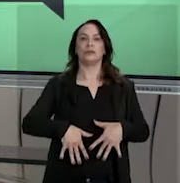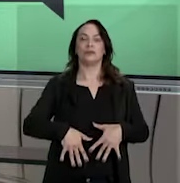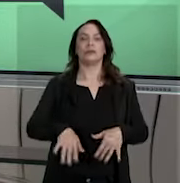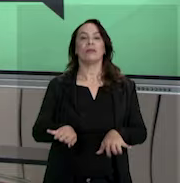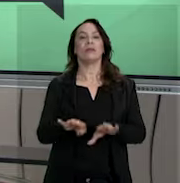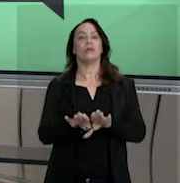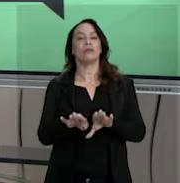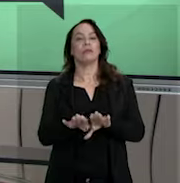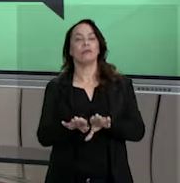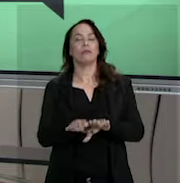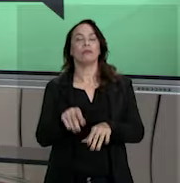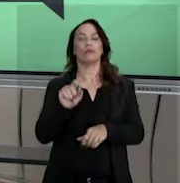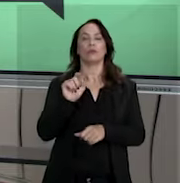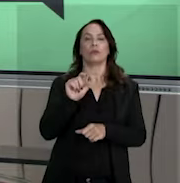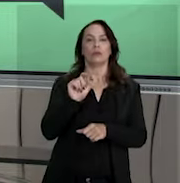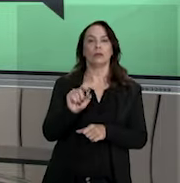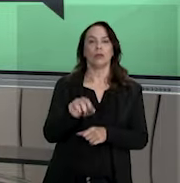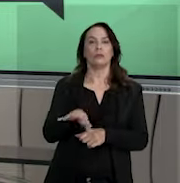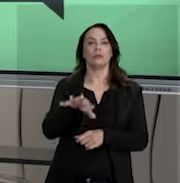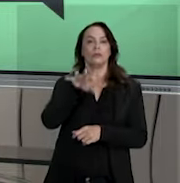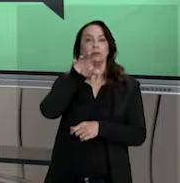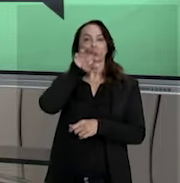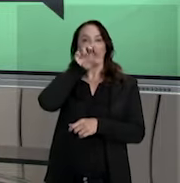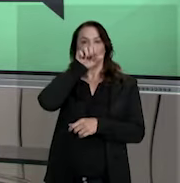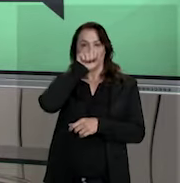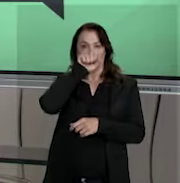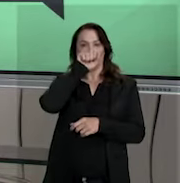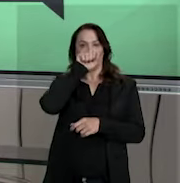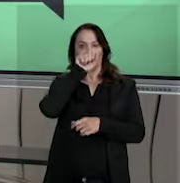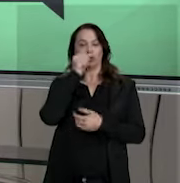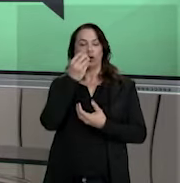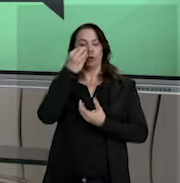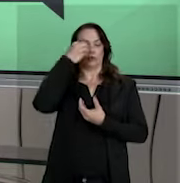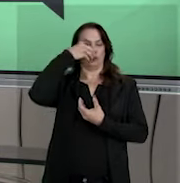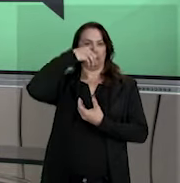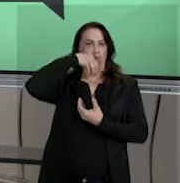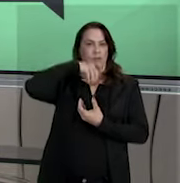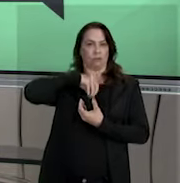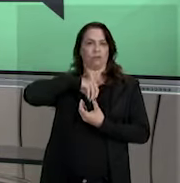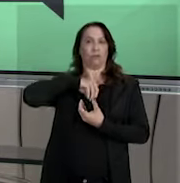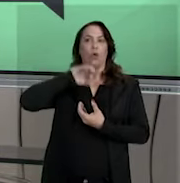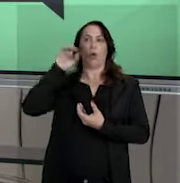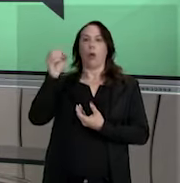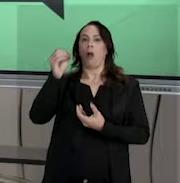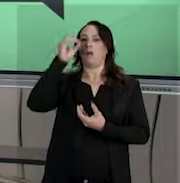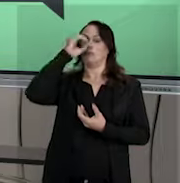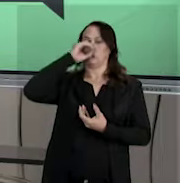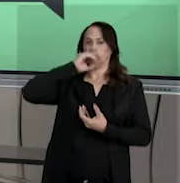o nutriente que está do sistema digestório, leva os nutrientes para todo o corpo, vai lá